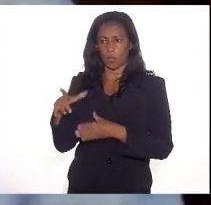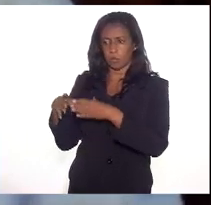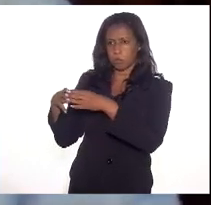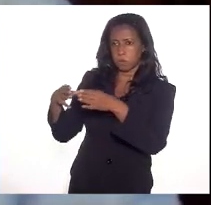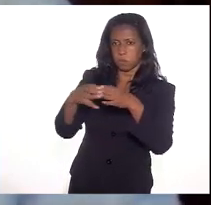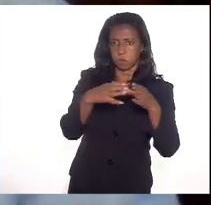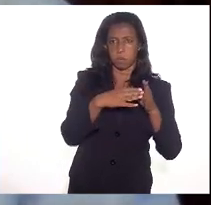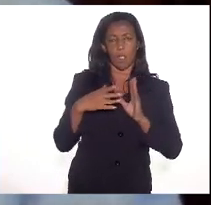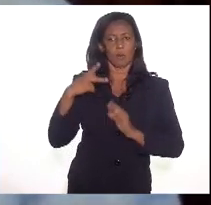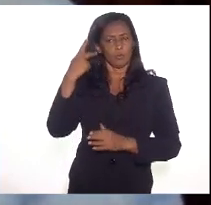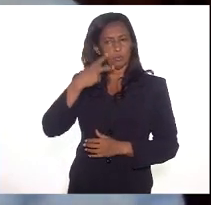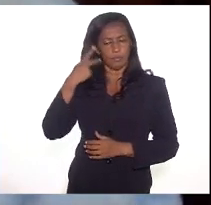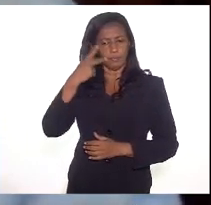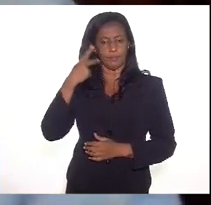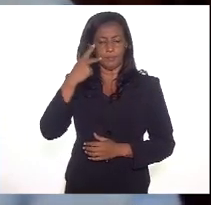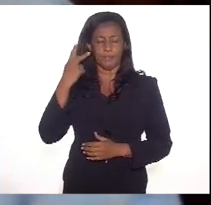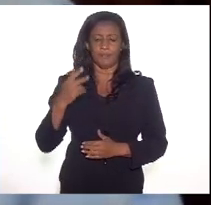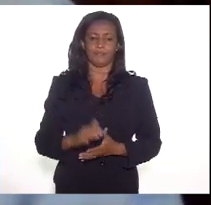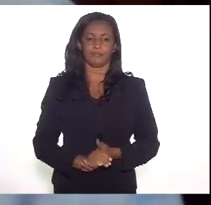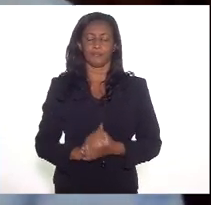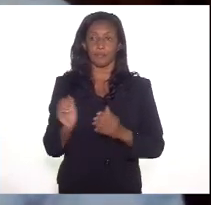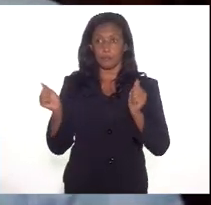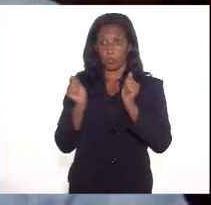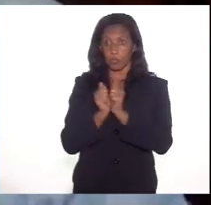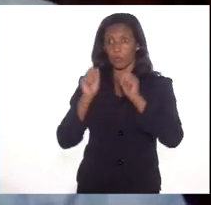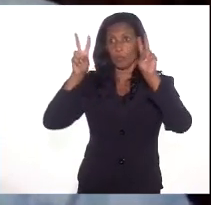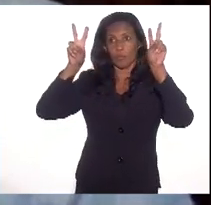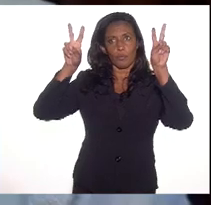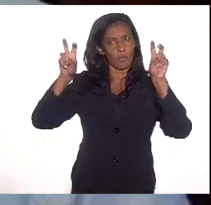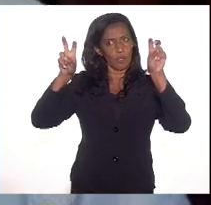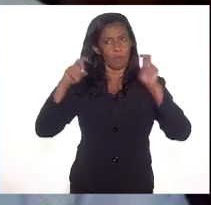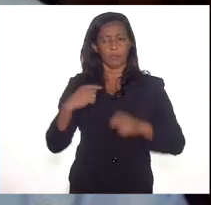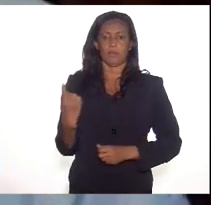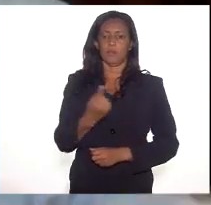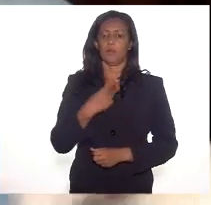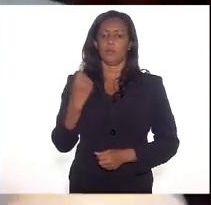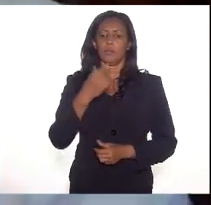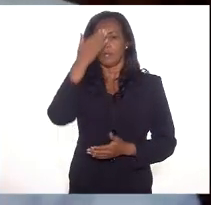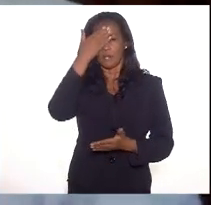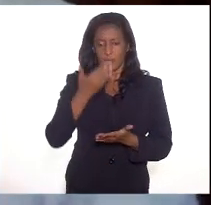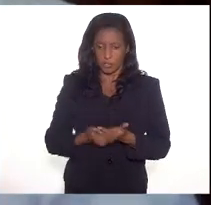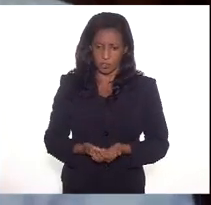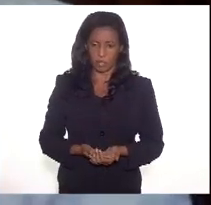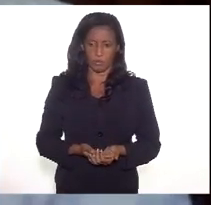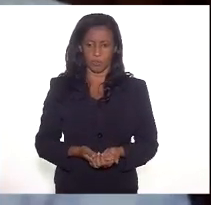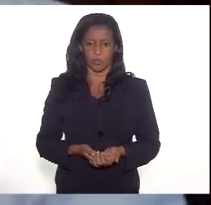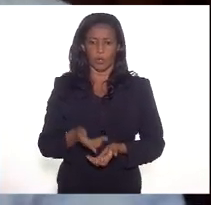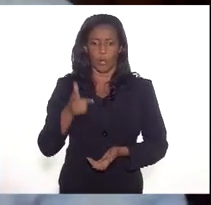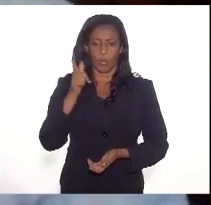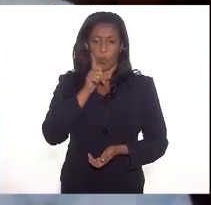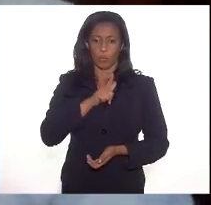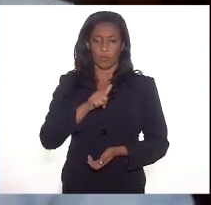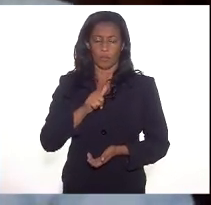dos parlamentares que se envolveram no tema. Então, nós acreditamos que chegamos a um